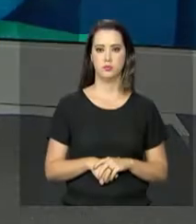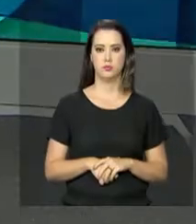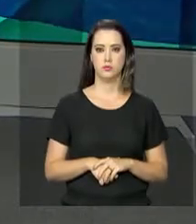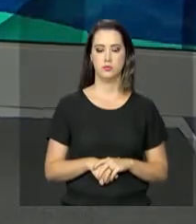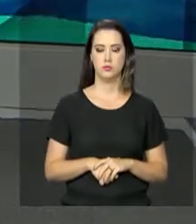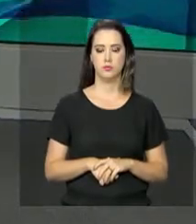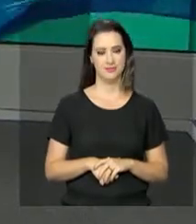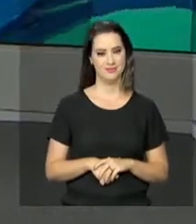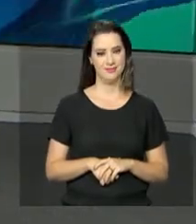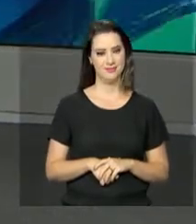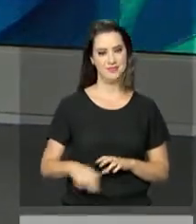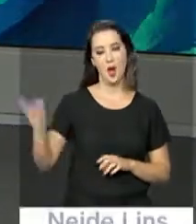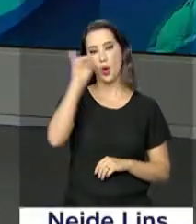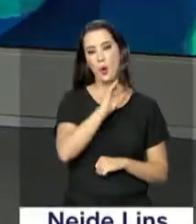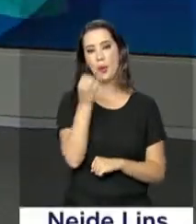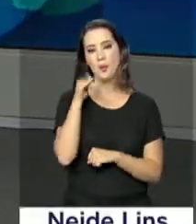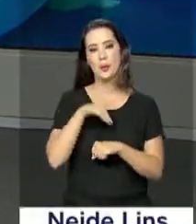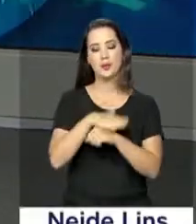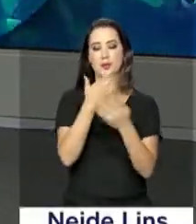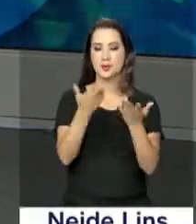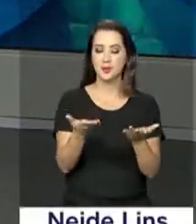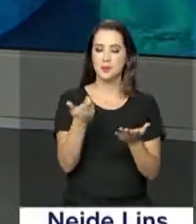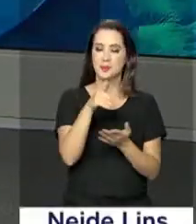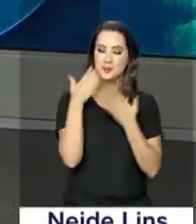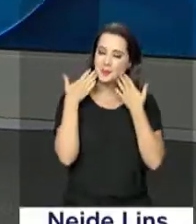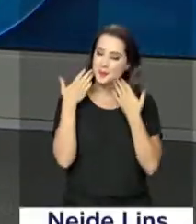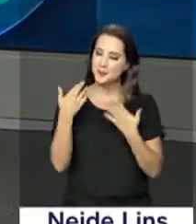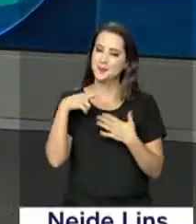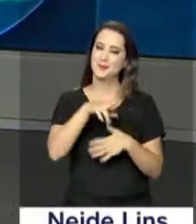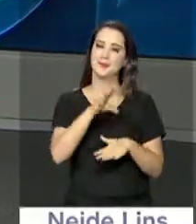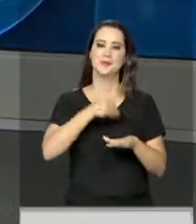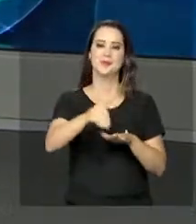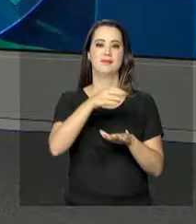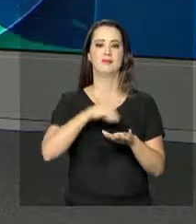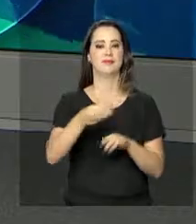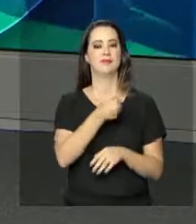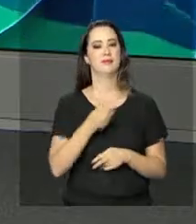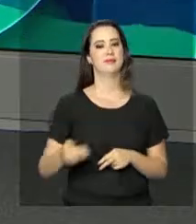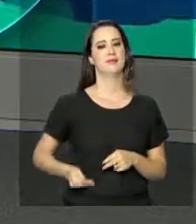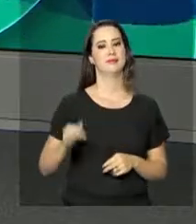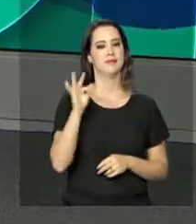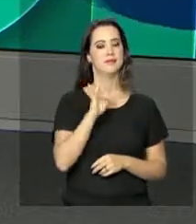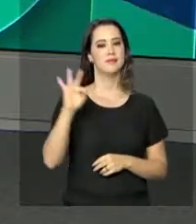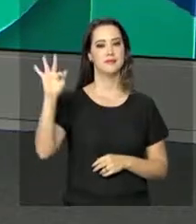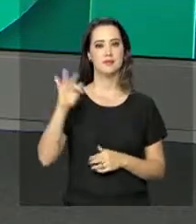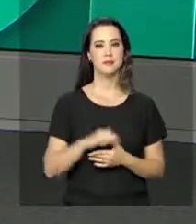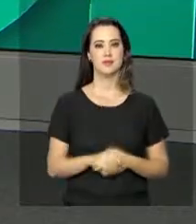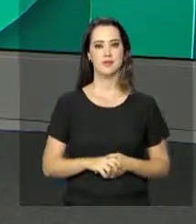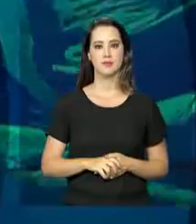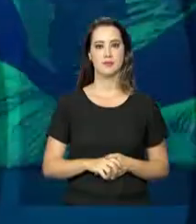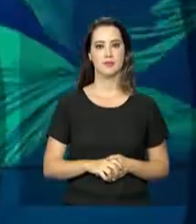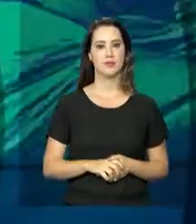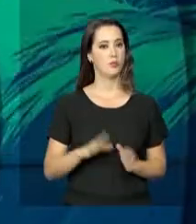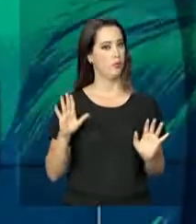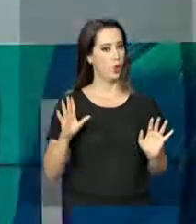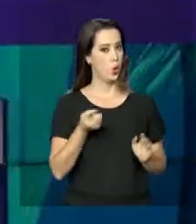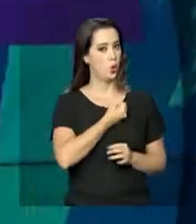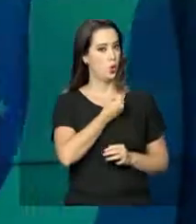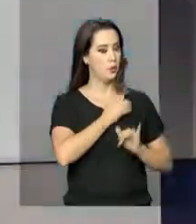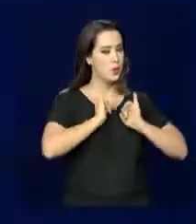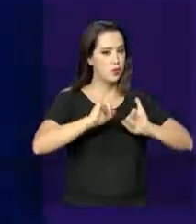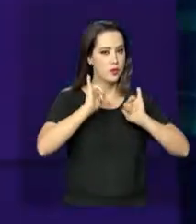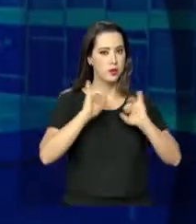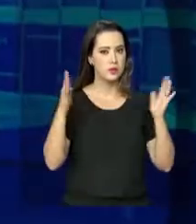olá boa noite no ar mais uma edição do repórter nbr com as notícias do governo federal dados divulgados